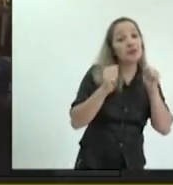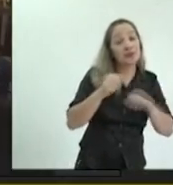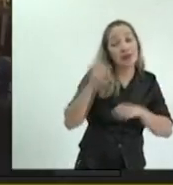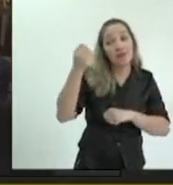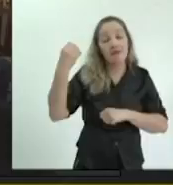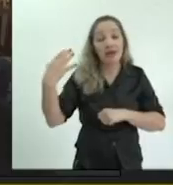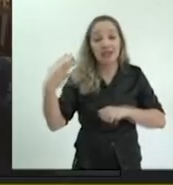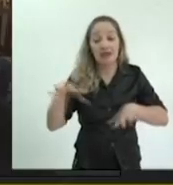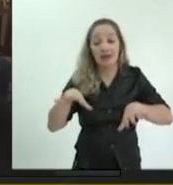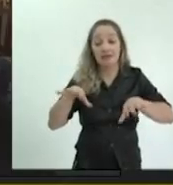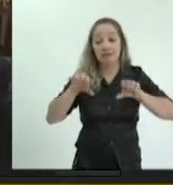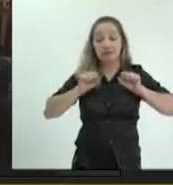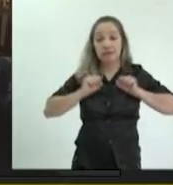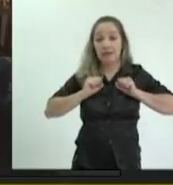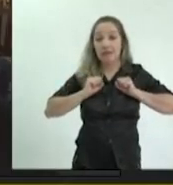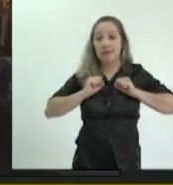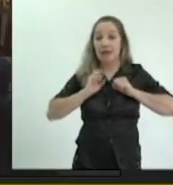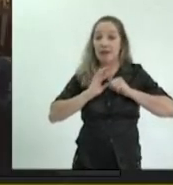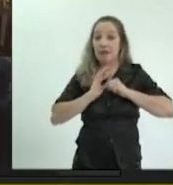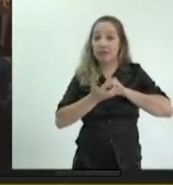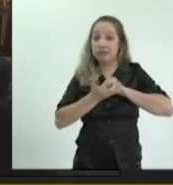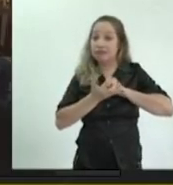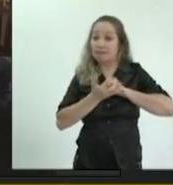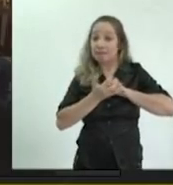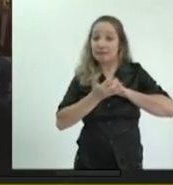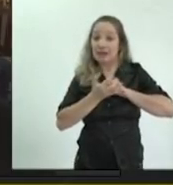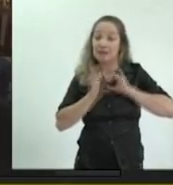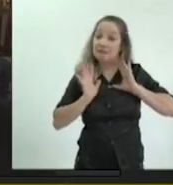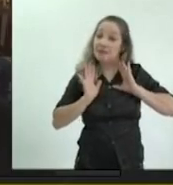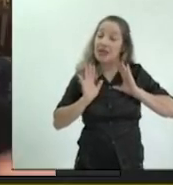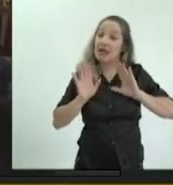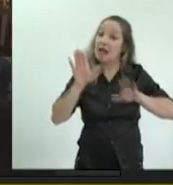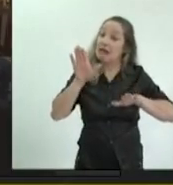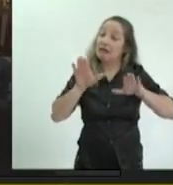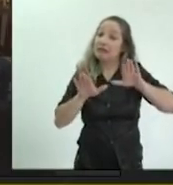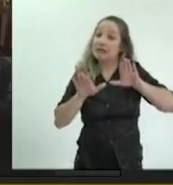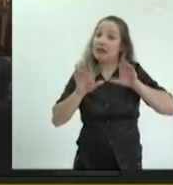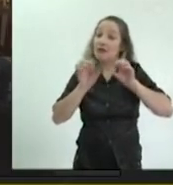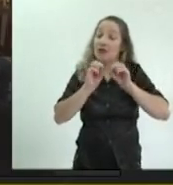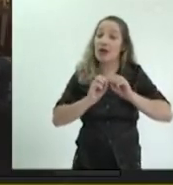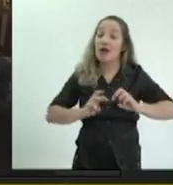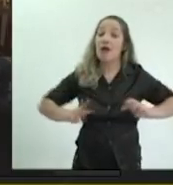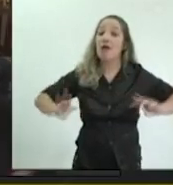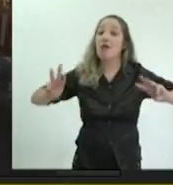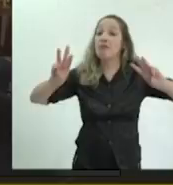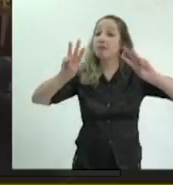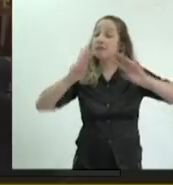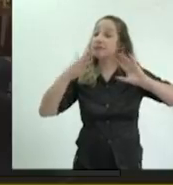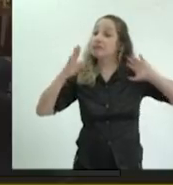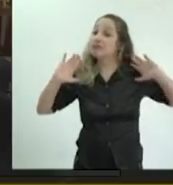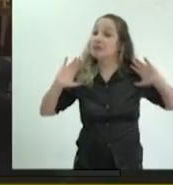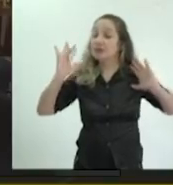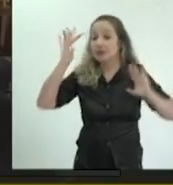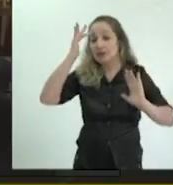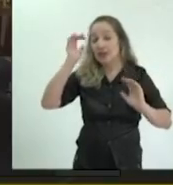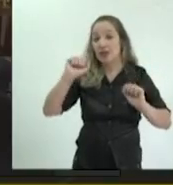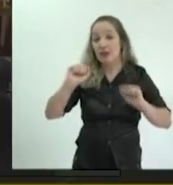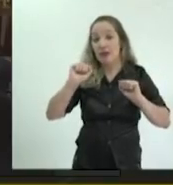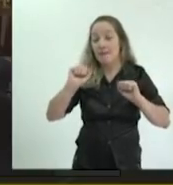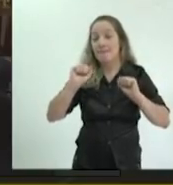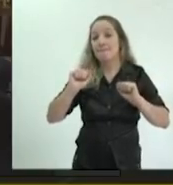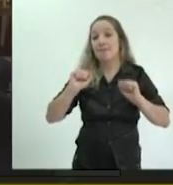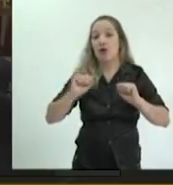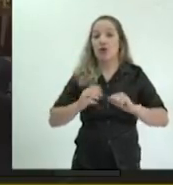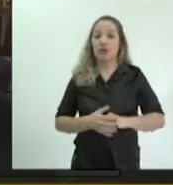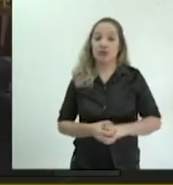sei lá o quê, a OMS vai dizer alguma coisa, a experiência da Europa, que já está retomando os voos, vai trazer